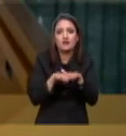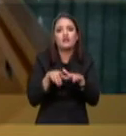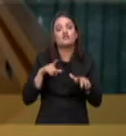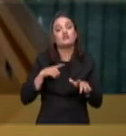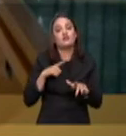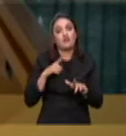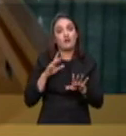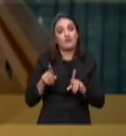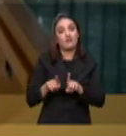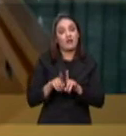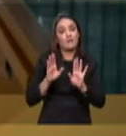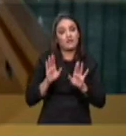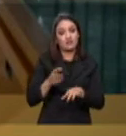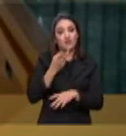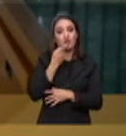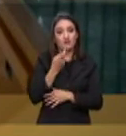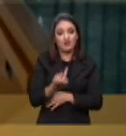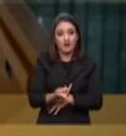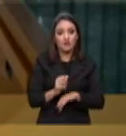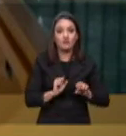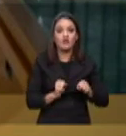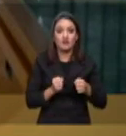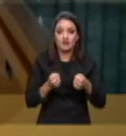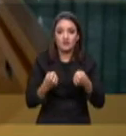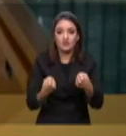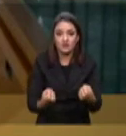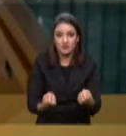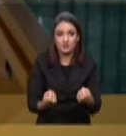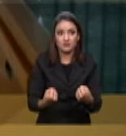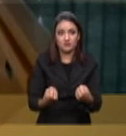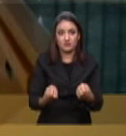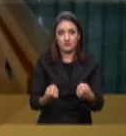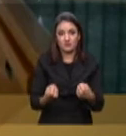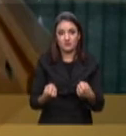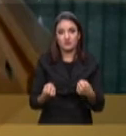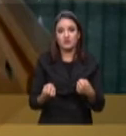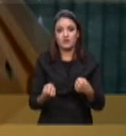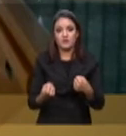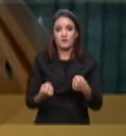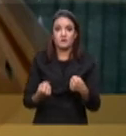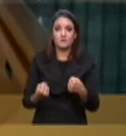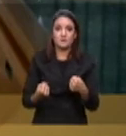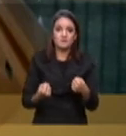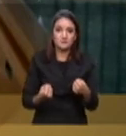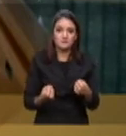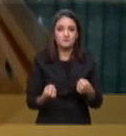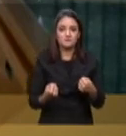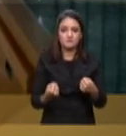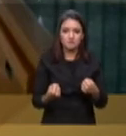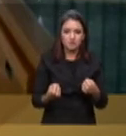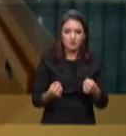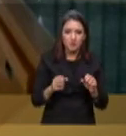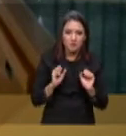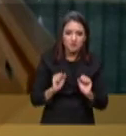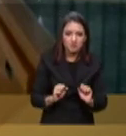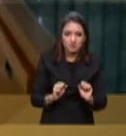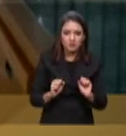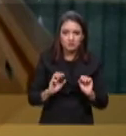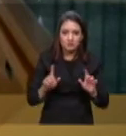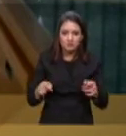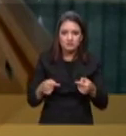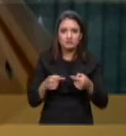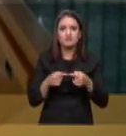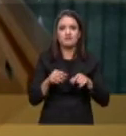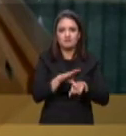muitas vezes defendido, mencionado, e que é um dos pontos arguídos para sustentar a